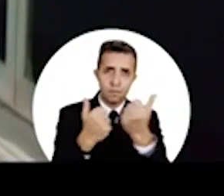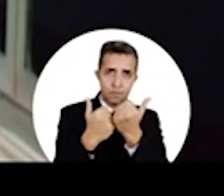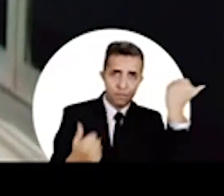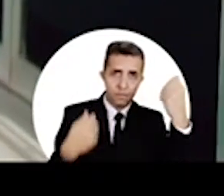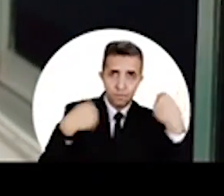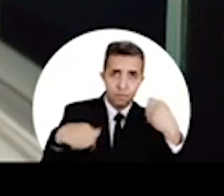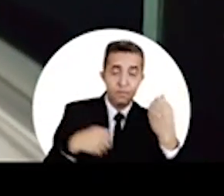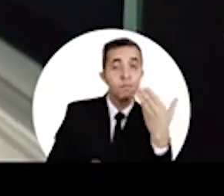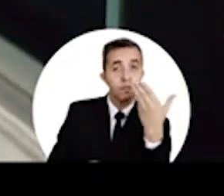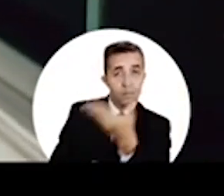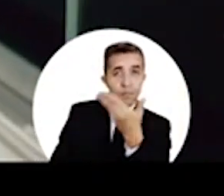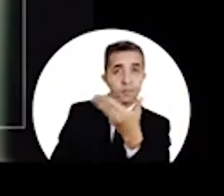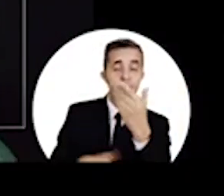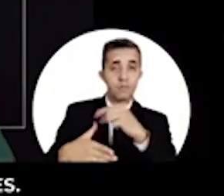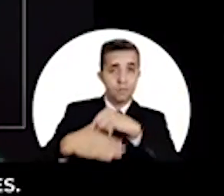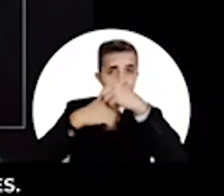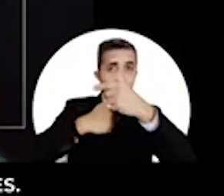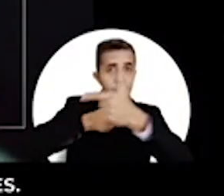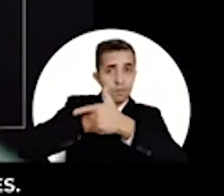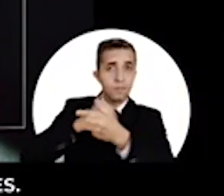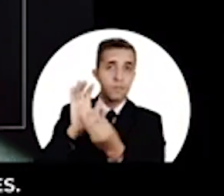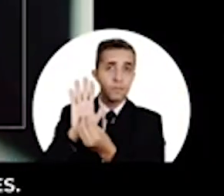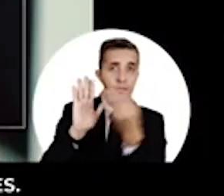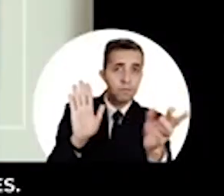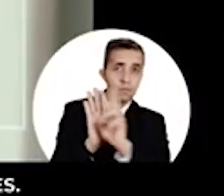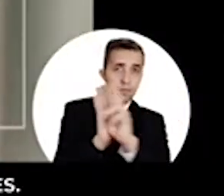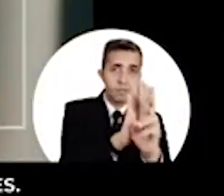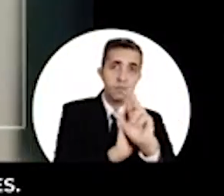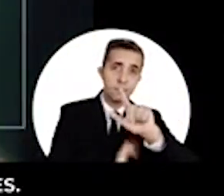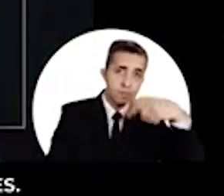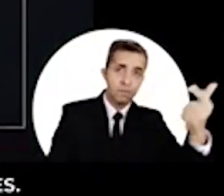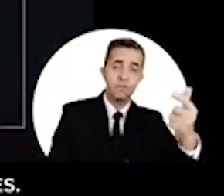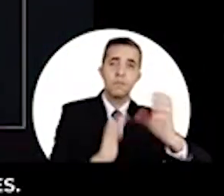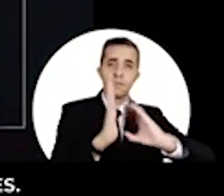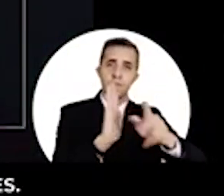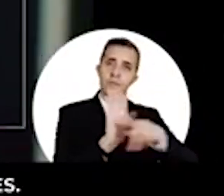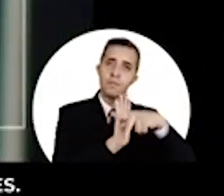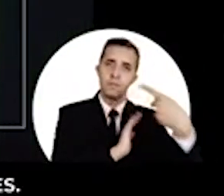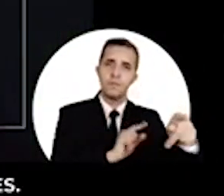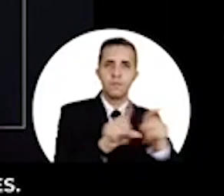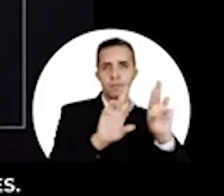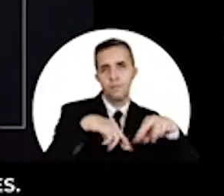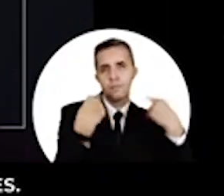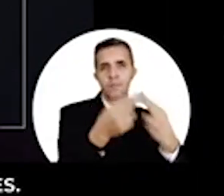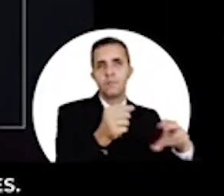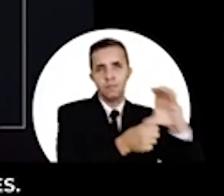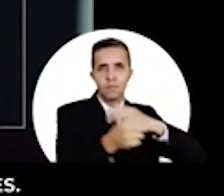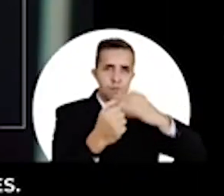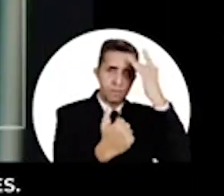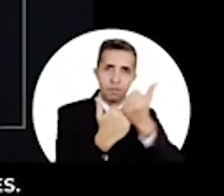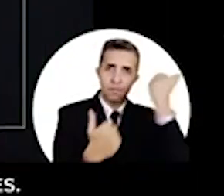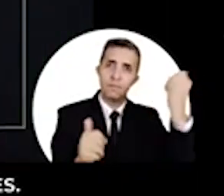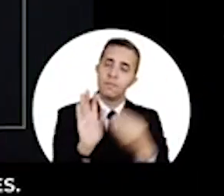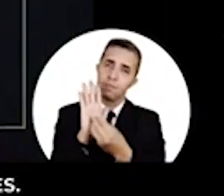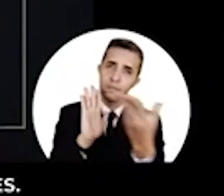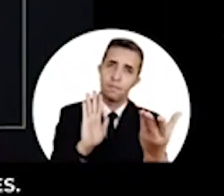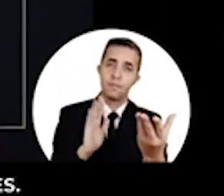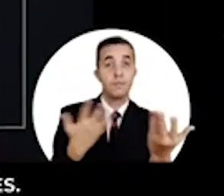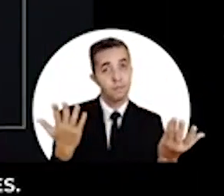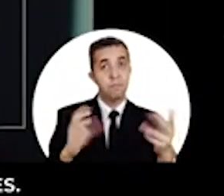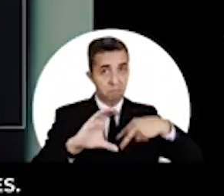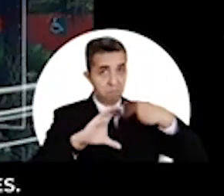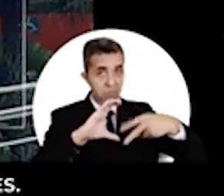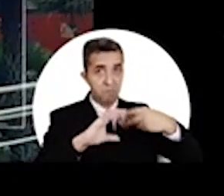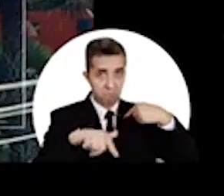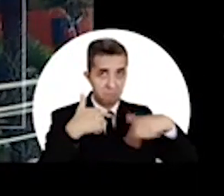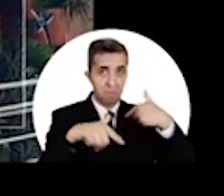caso de ausência, é papel do líder indicar o representante do respectivo partido político e seu substituto nas